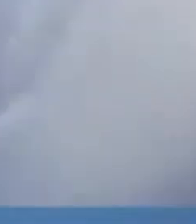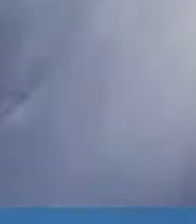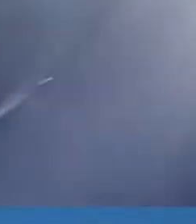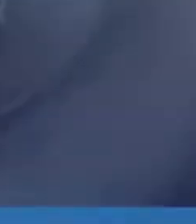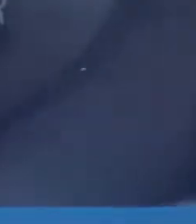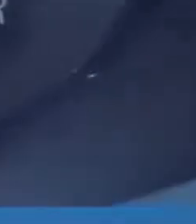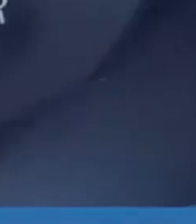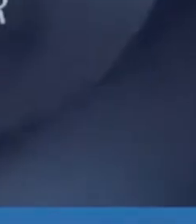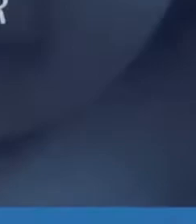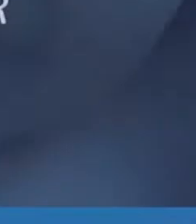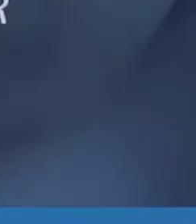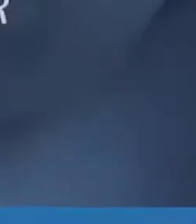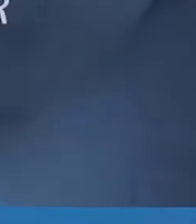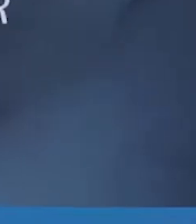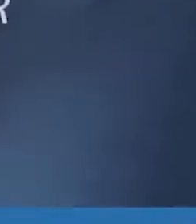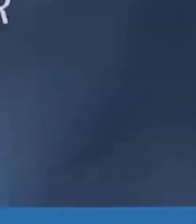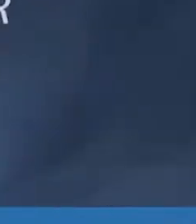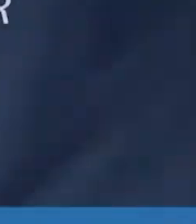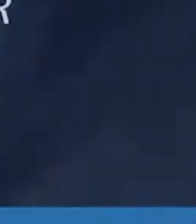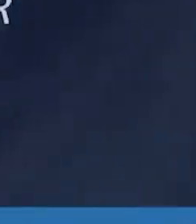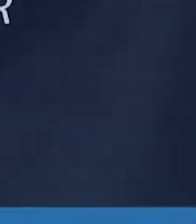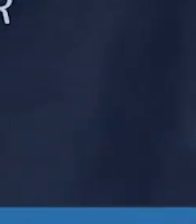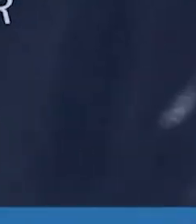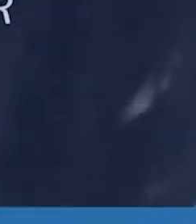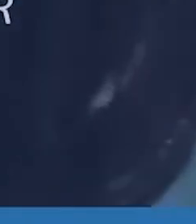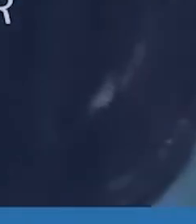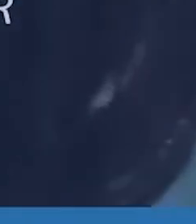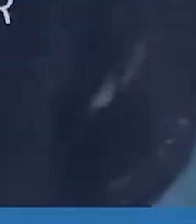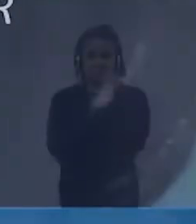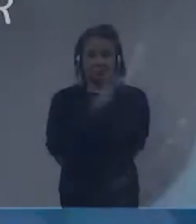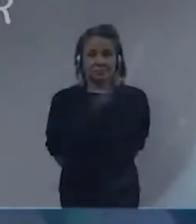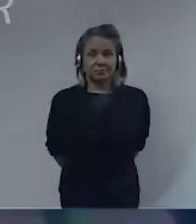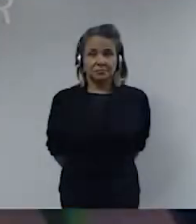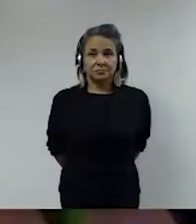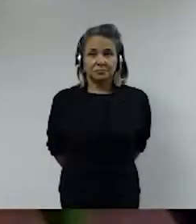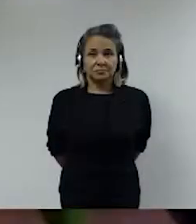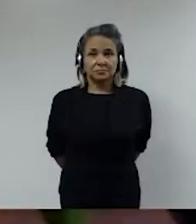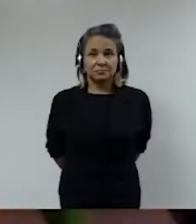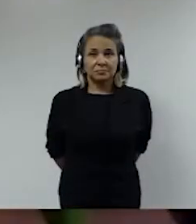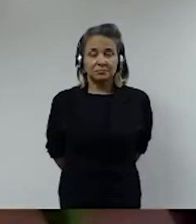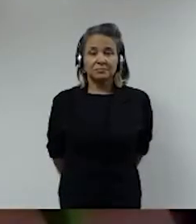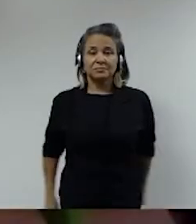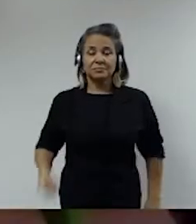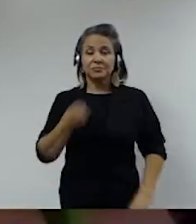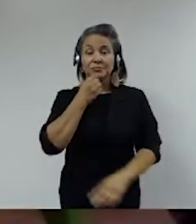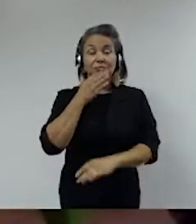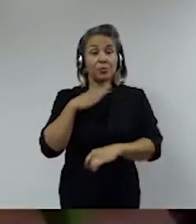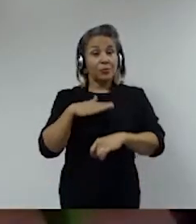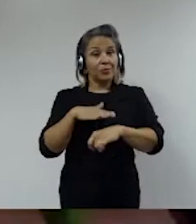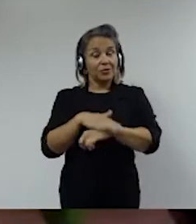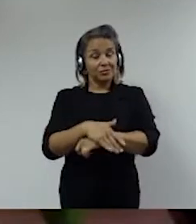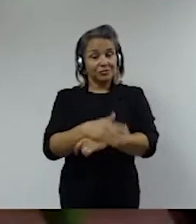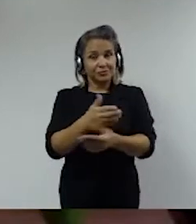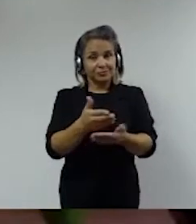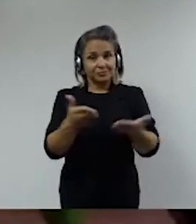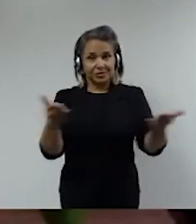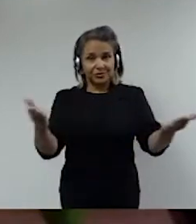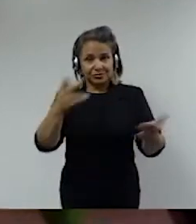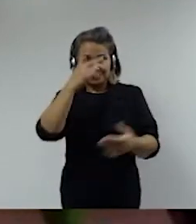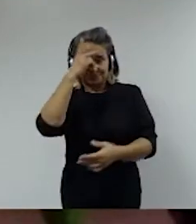Enquanto não passa, conheça o novo jeito Quali de ajudar. Boa noite a todos